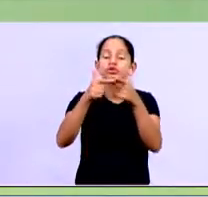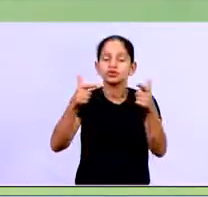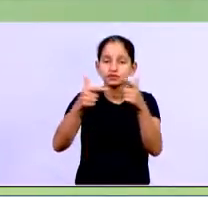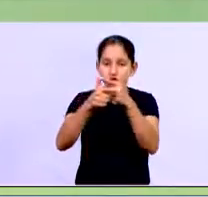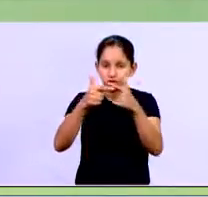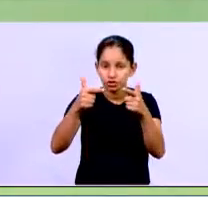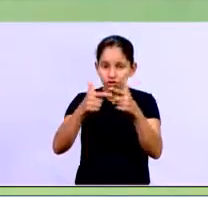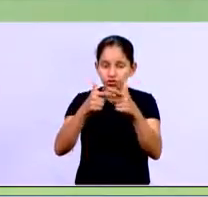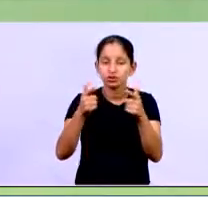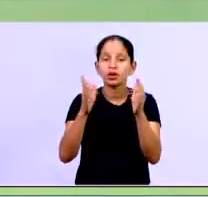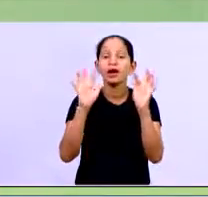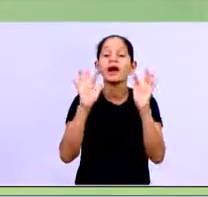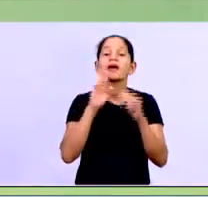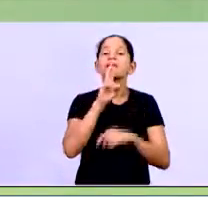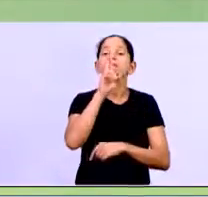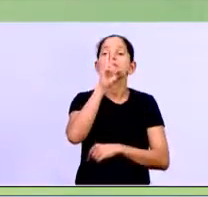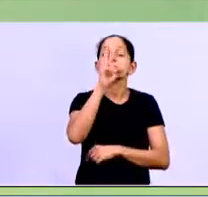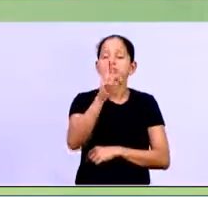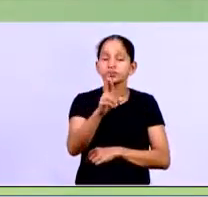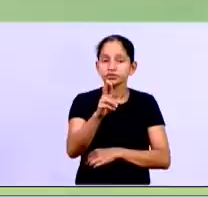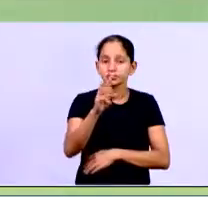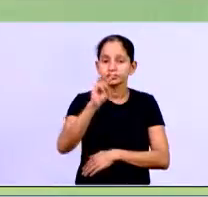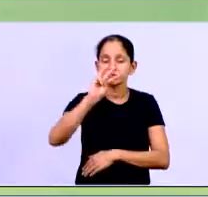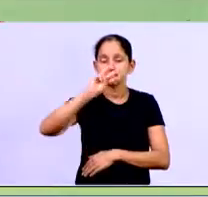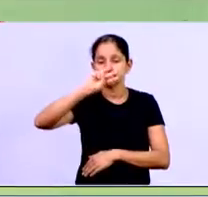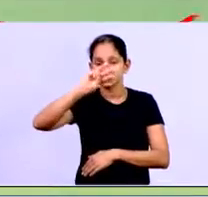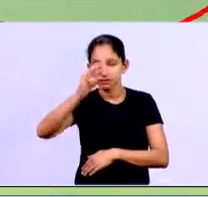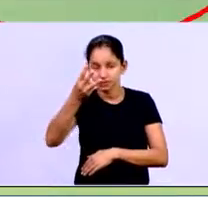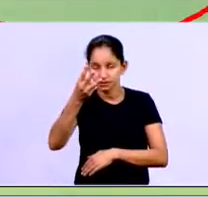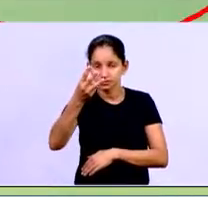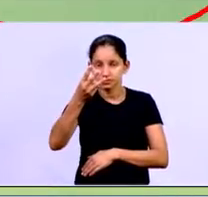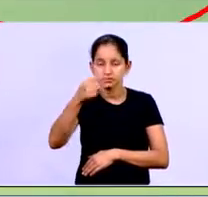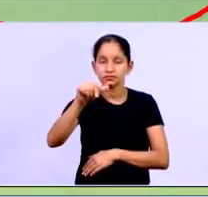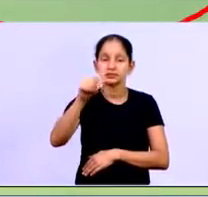3,16986. O resultado vai ser de R$